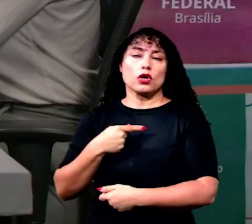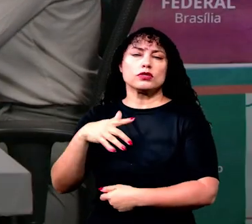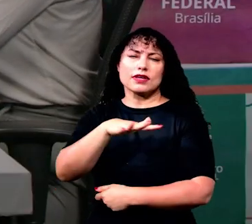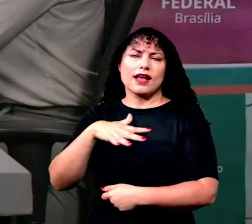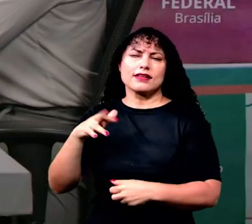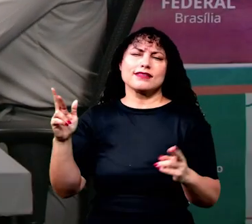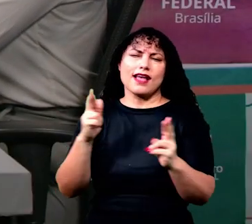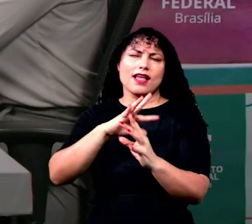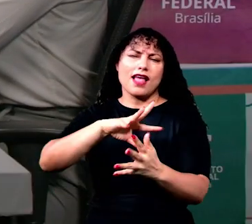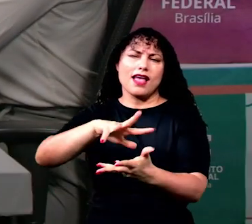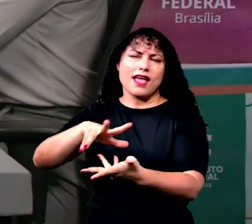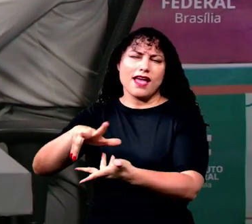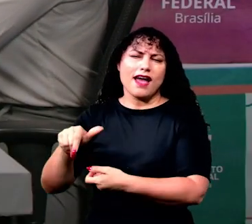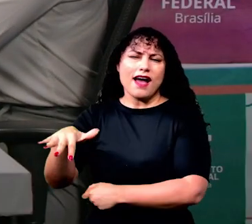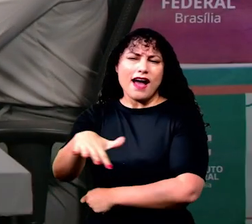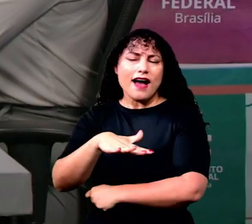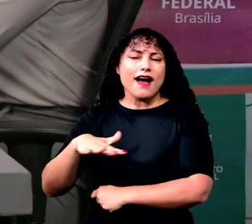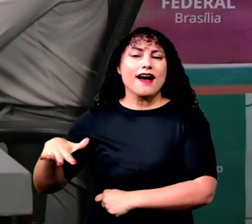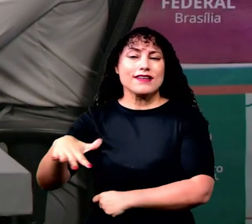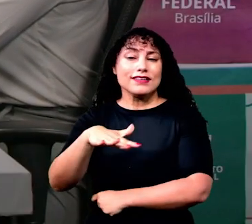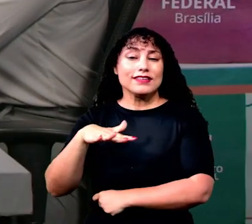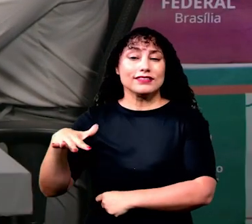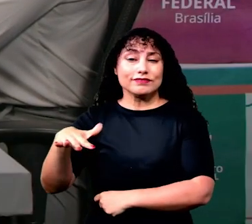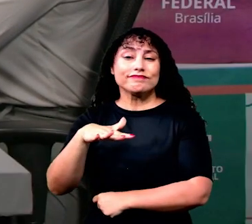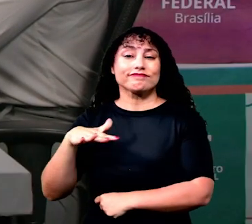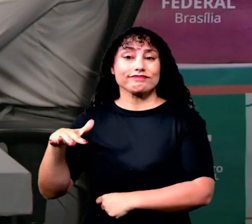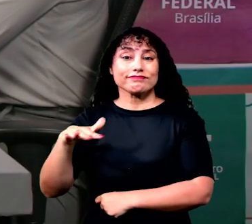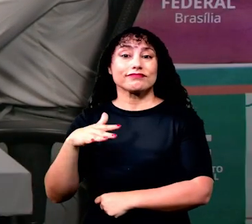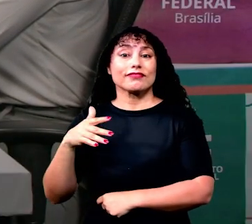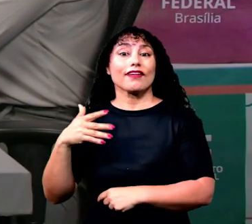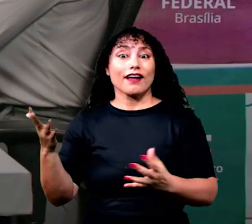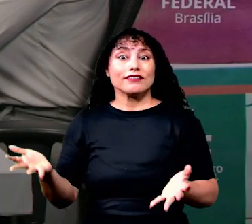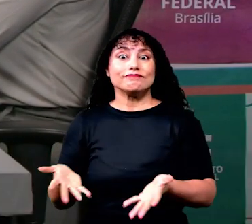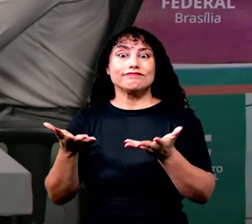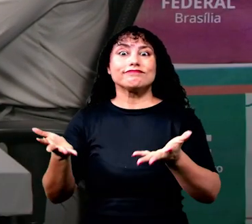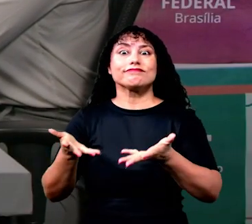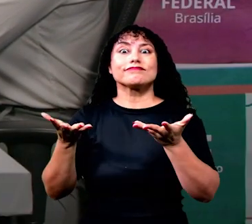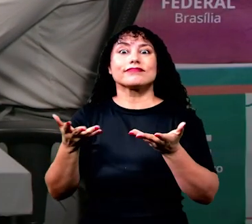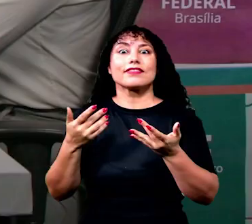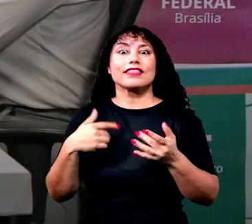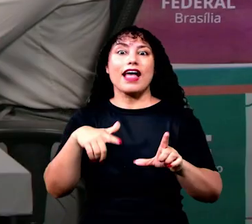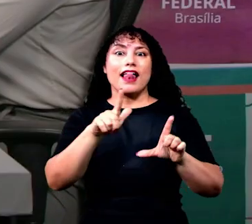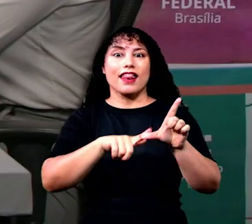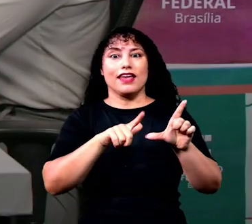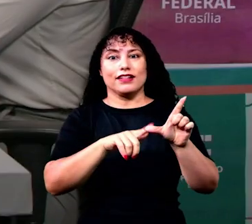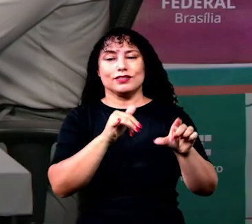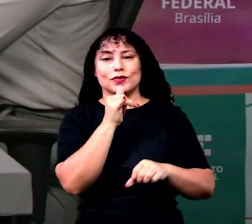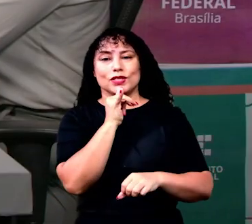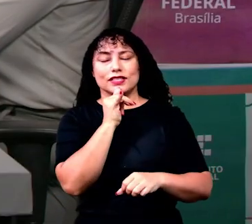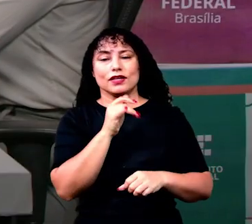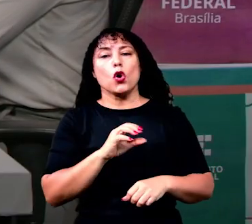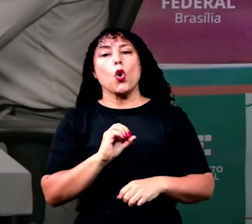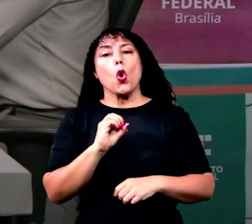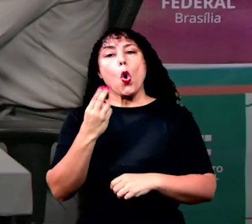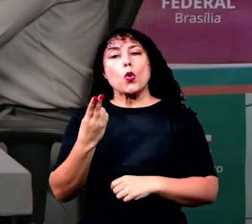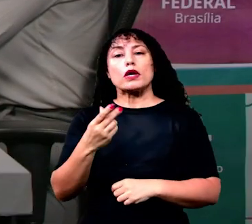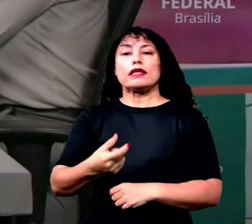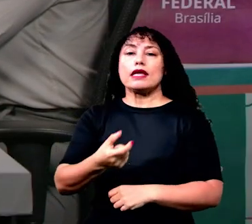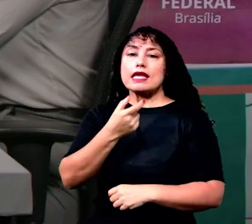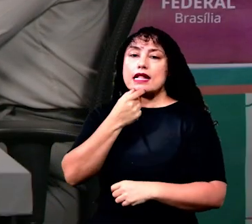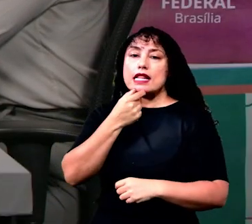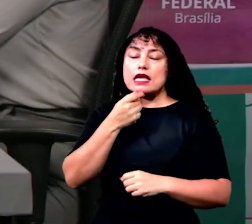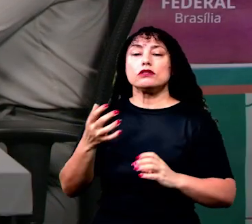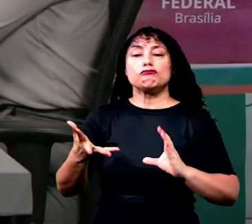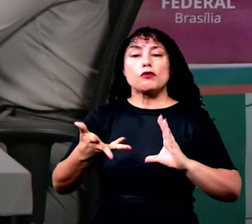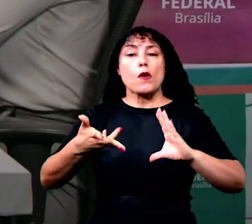nosso caso a gente sabe que relações internacionais é uma área que é propícia para quem é da letras, por exemplo, né, ou quem